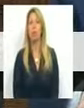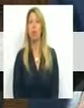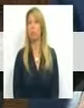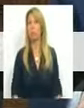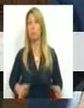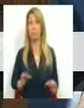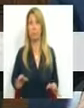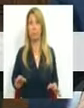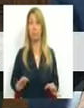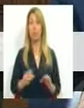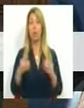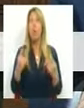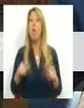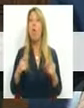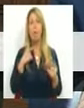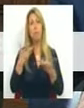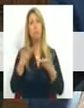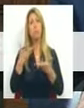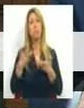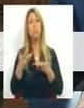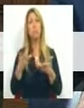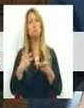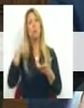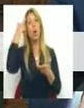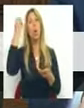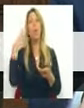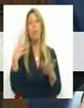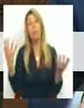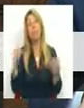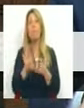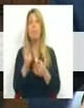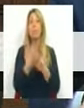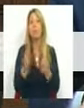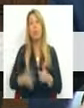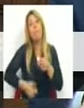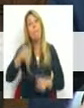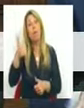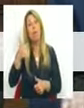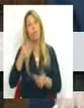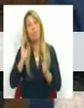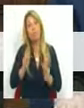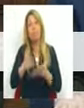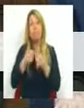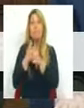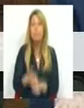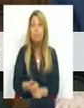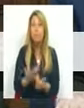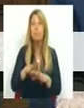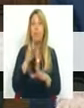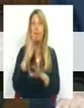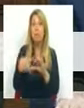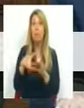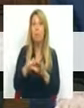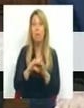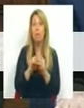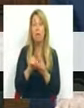Total, houve um entendimento que na altura esta seria a melhor solução e que deveria ser perseguida e por isso ter participado nos steering